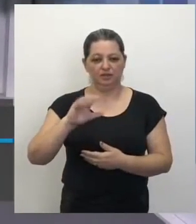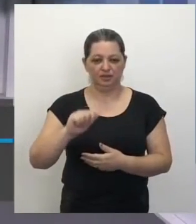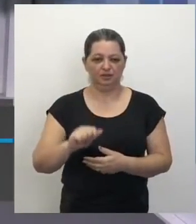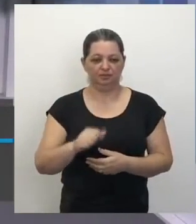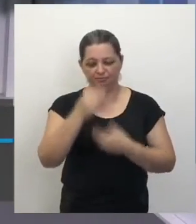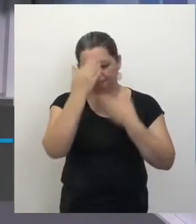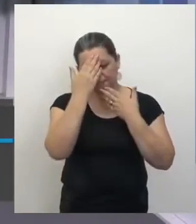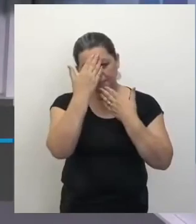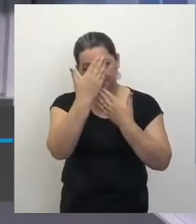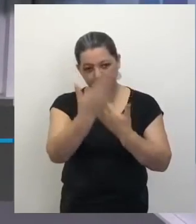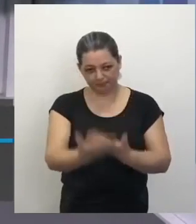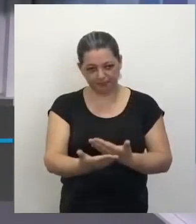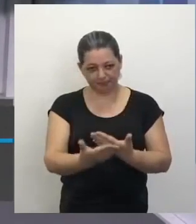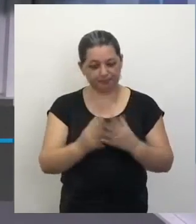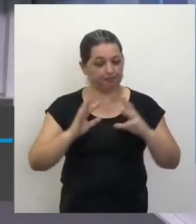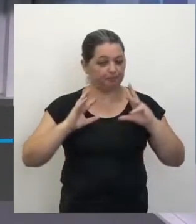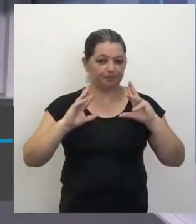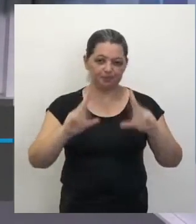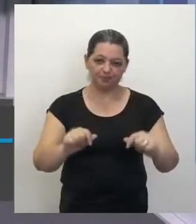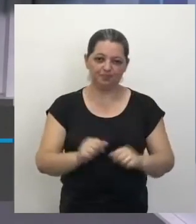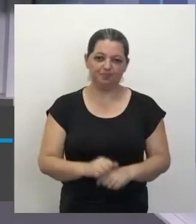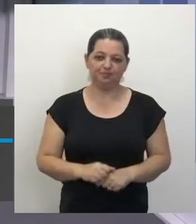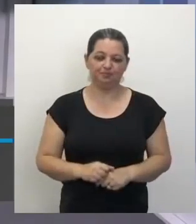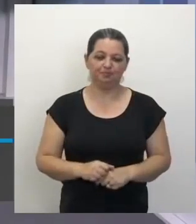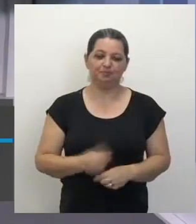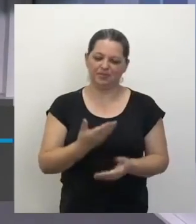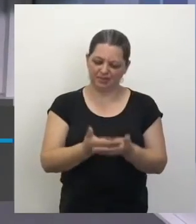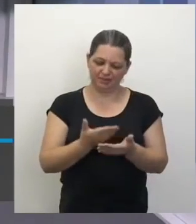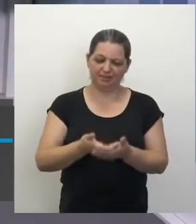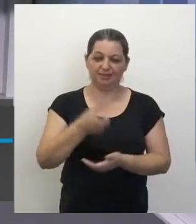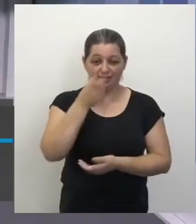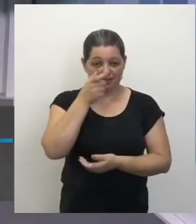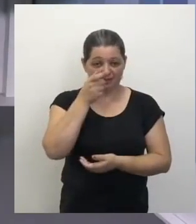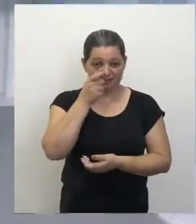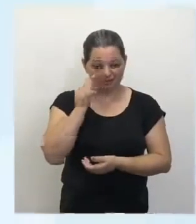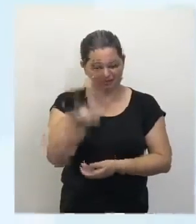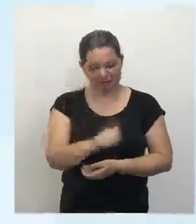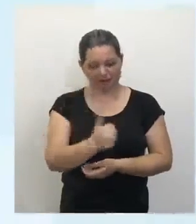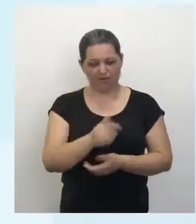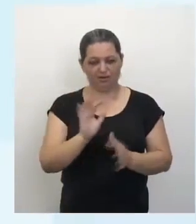Gratidão, gratidão a todos. Aula muito interessante.